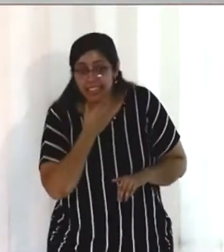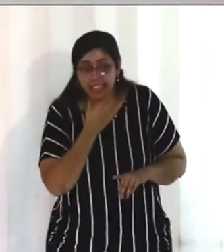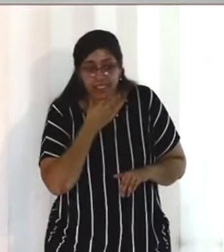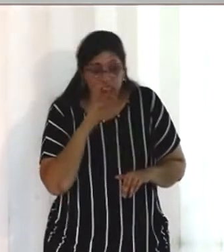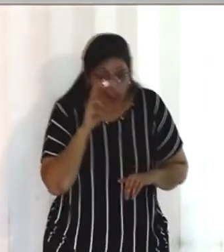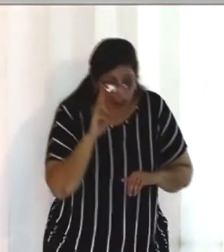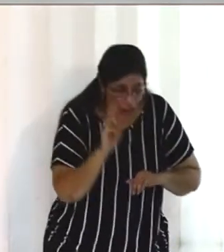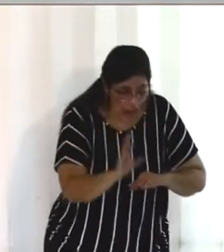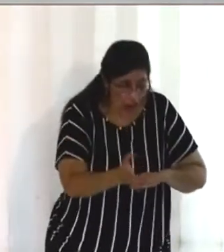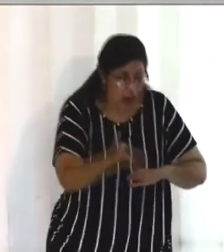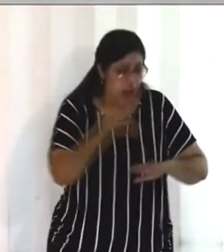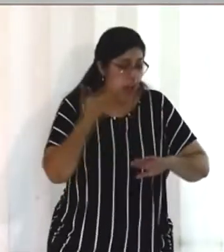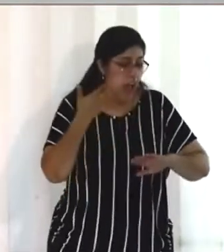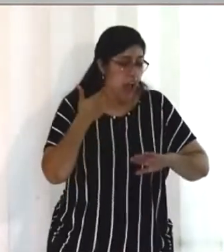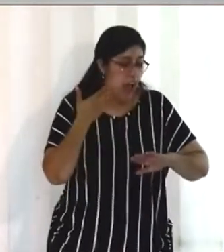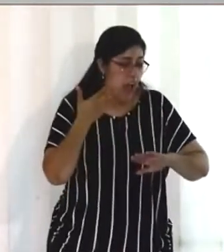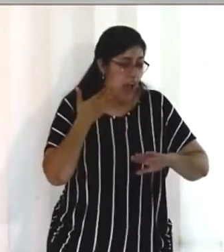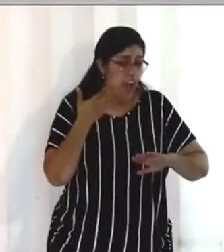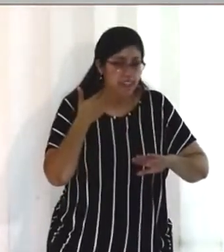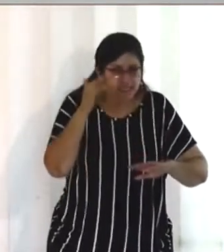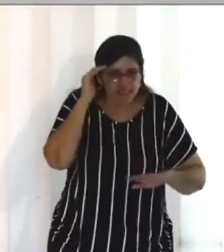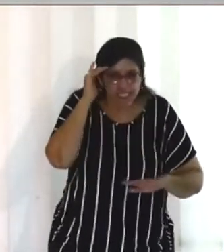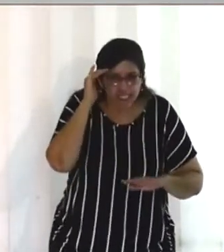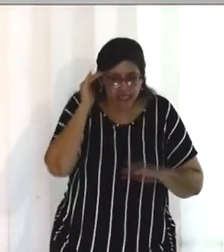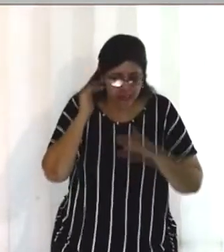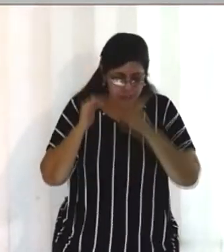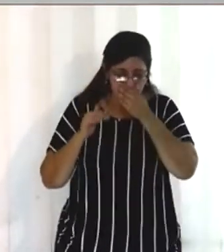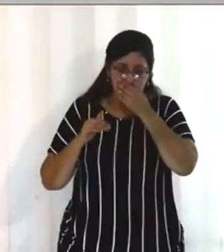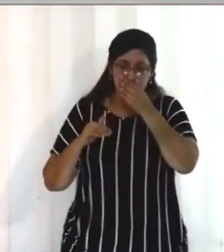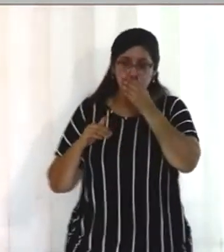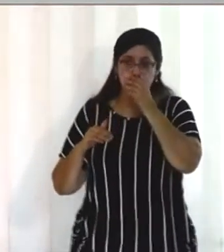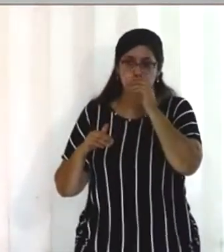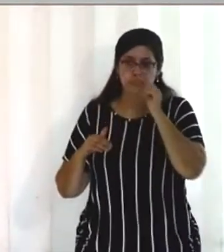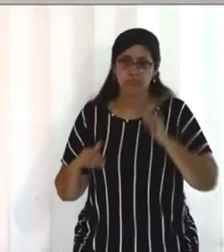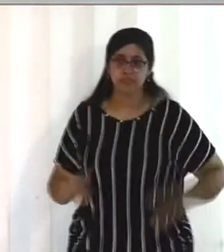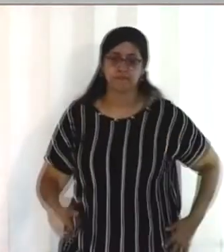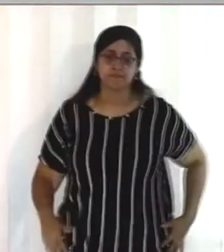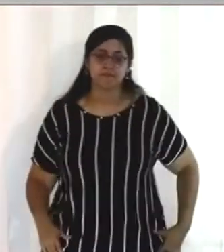suas laterais, como que dizendo, eu estou aqui.